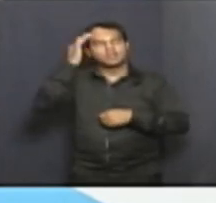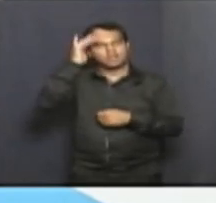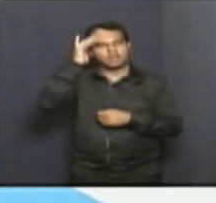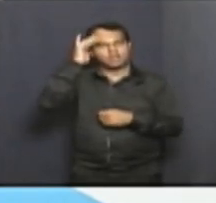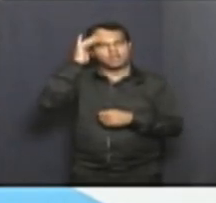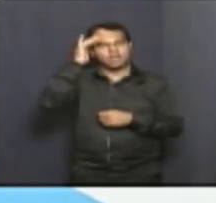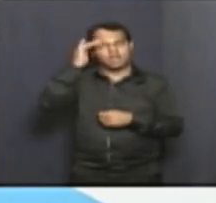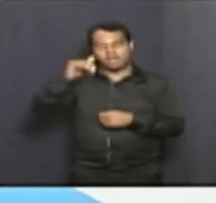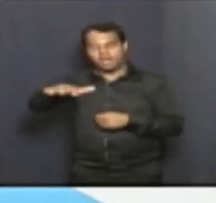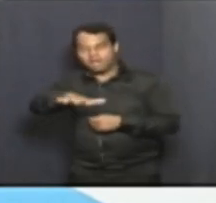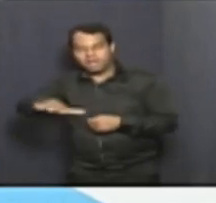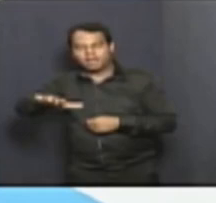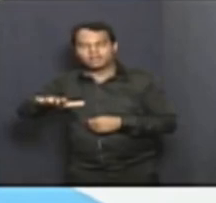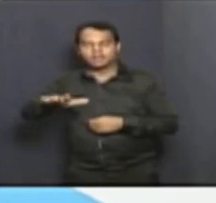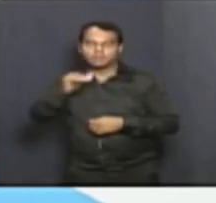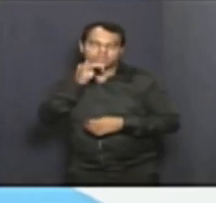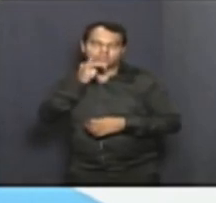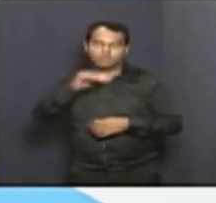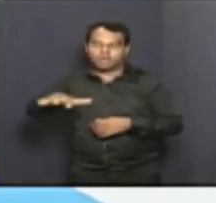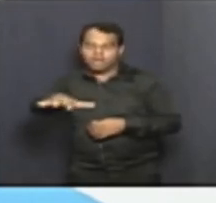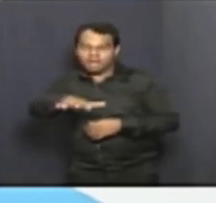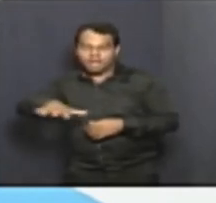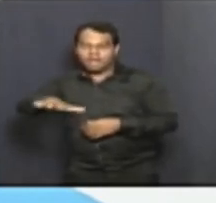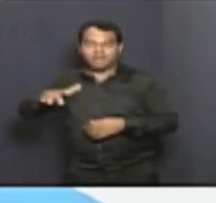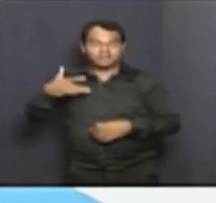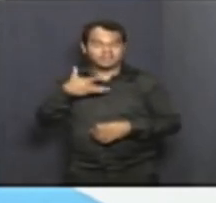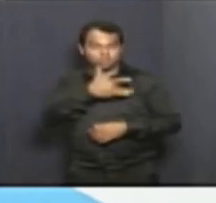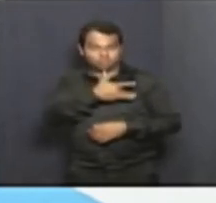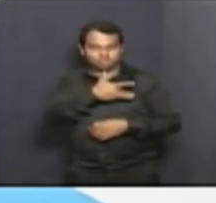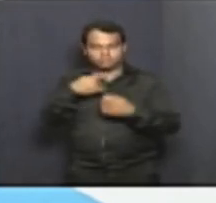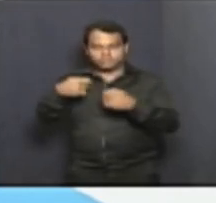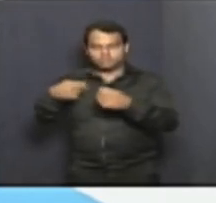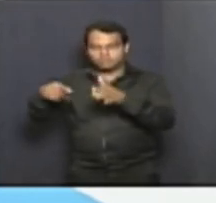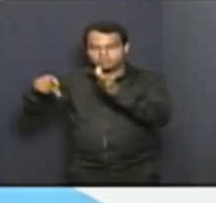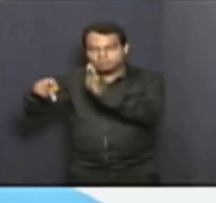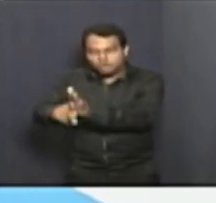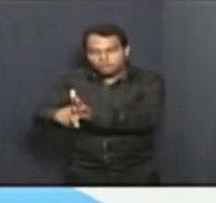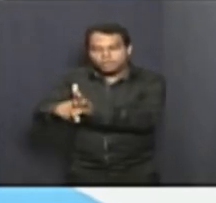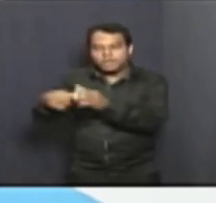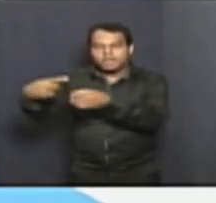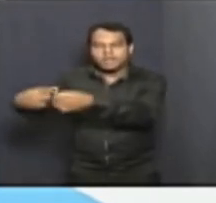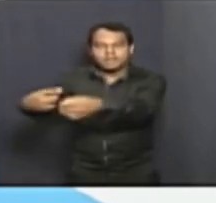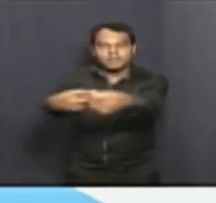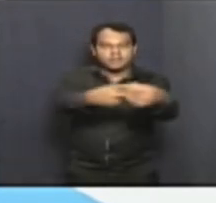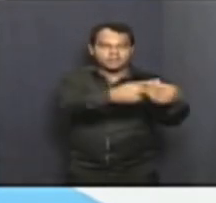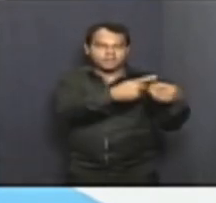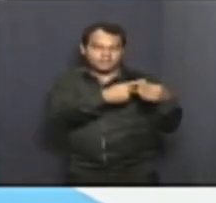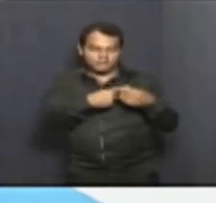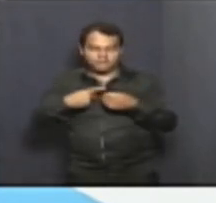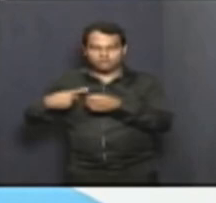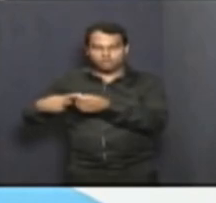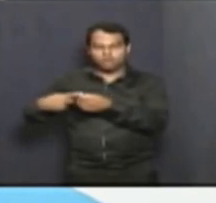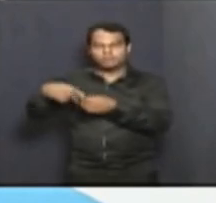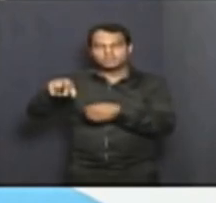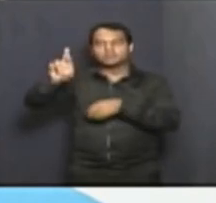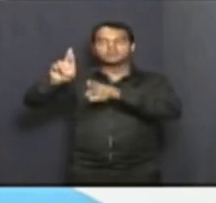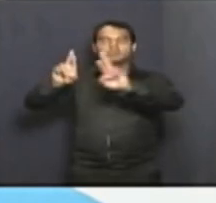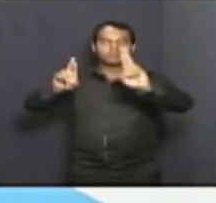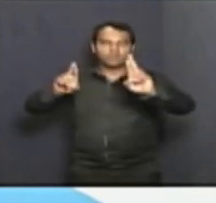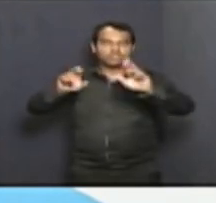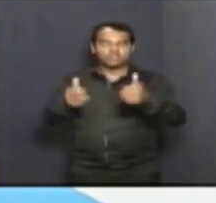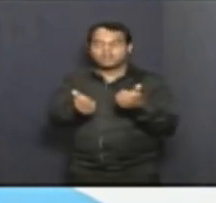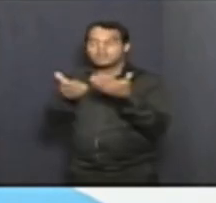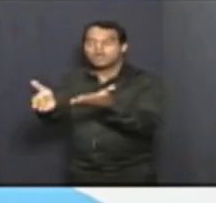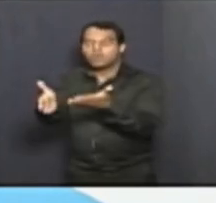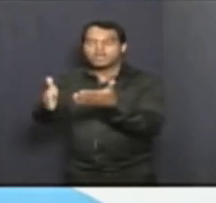saúde interiorizar saúde não é levar o médio prova para o interior interiorizar saúde e levar toda a medicina